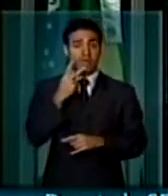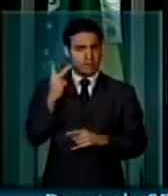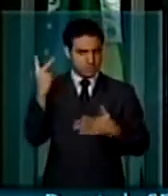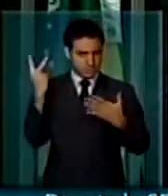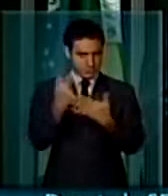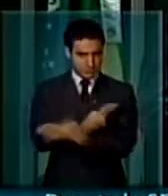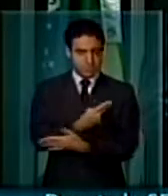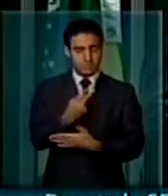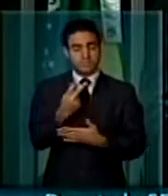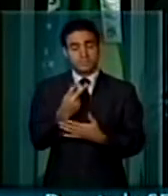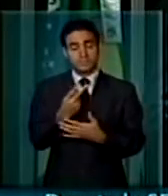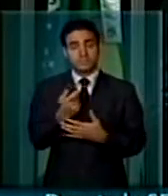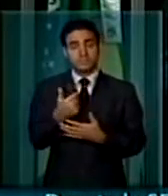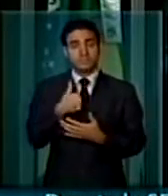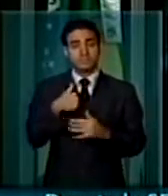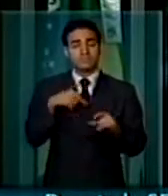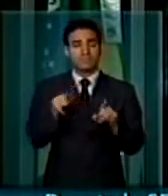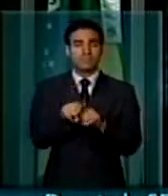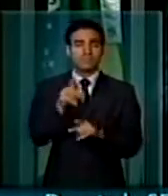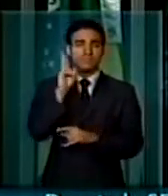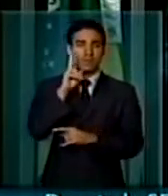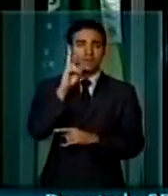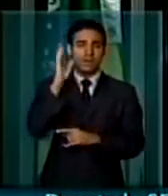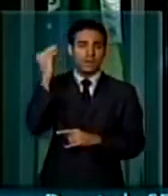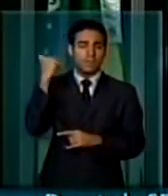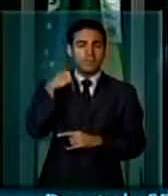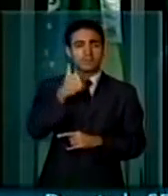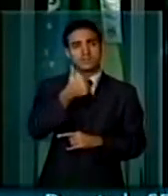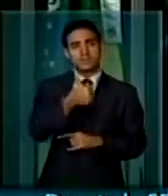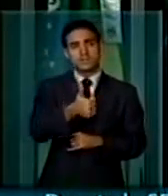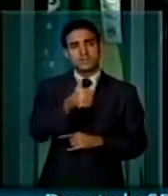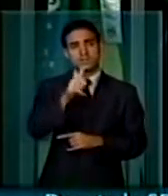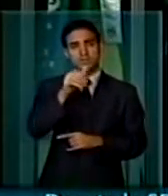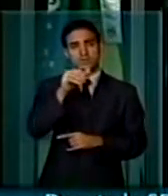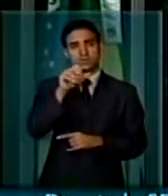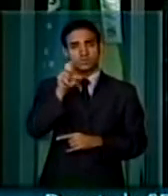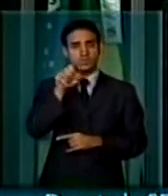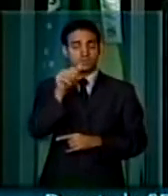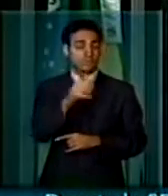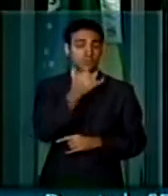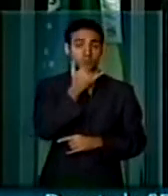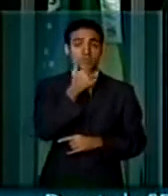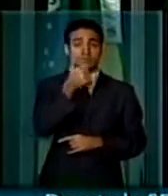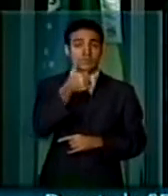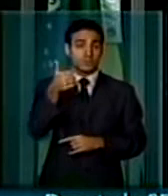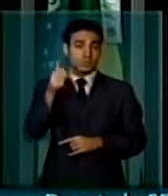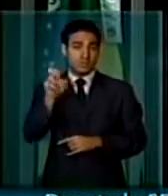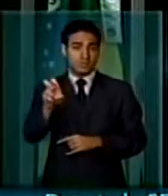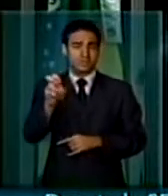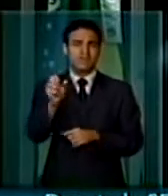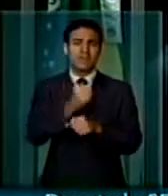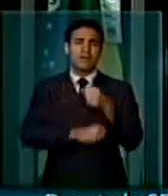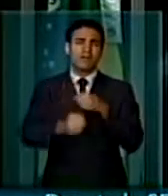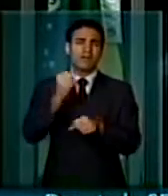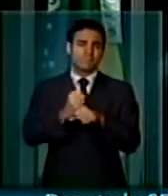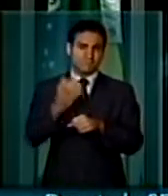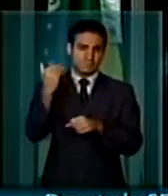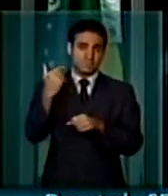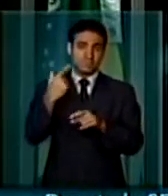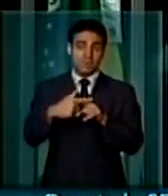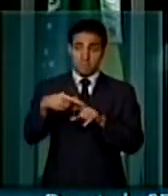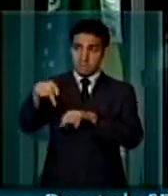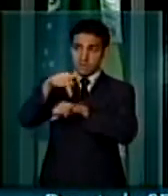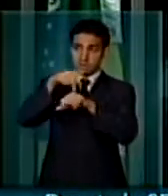deputado Milhomem, eu volto a 115 anos atrás, quando era a França que